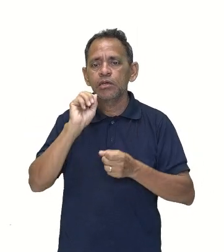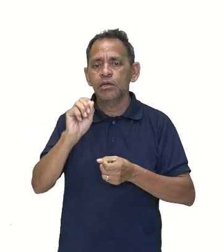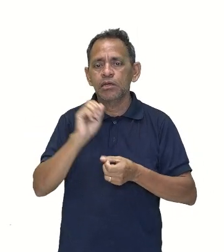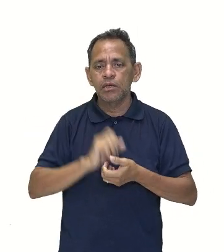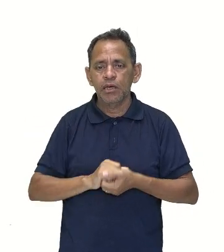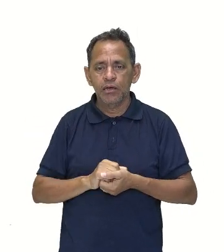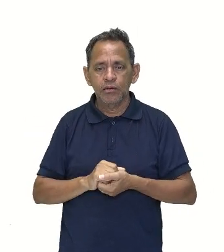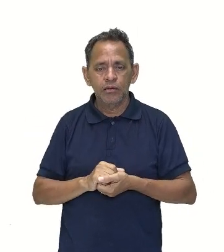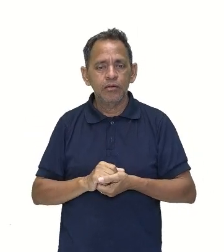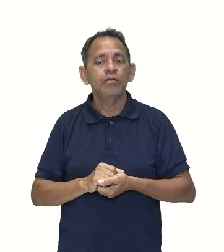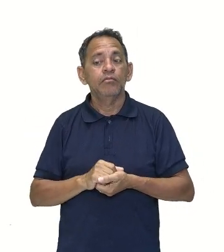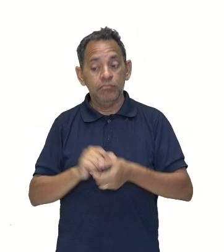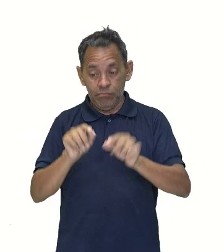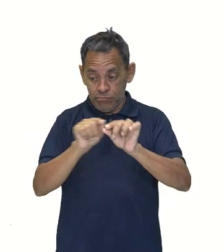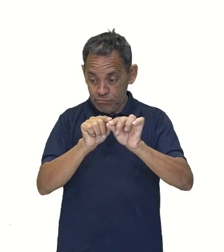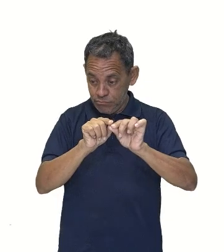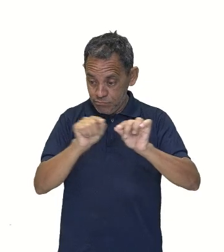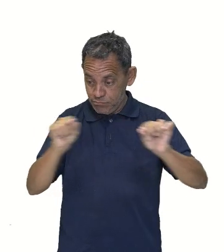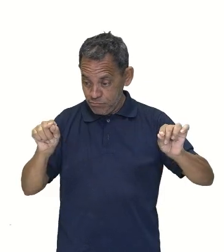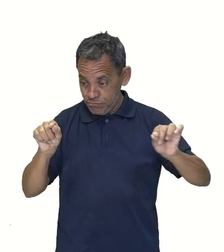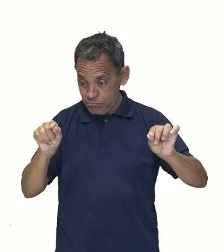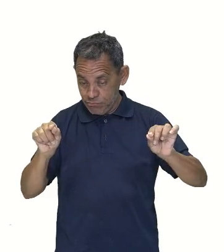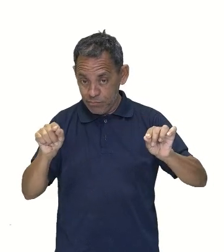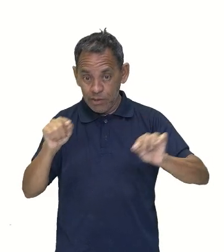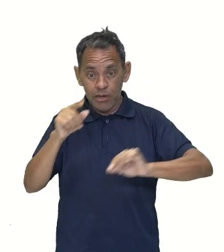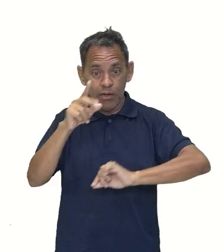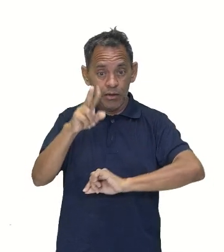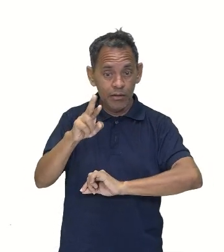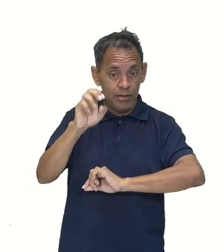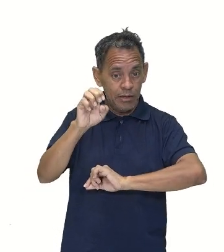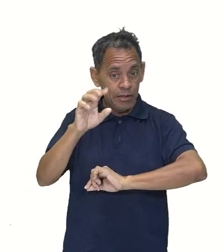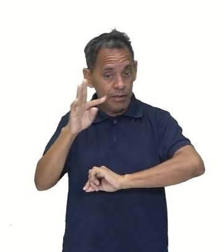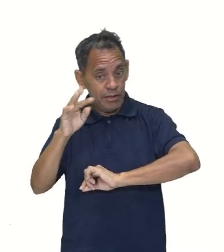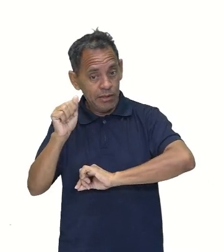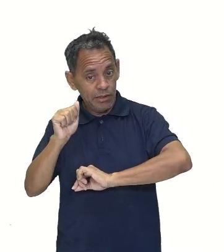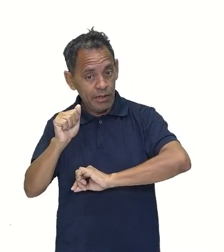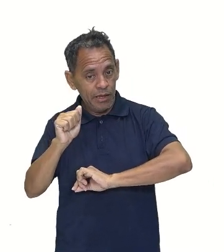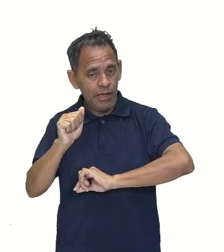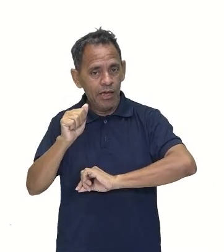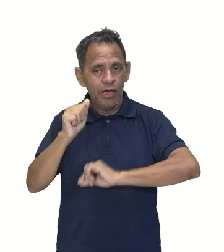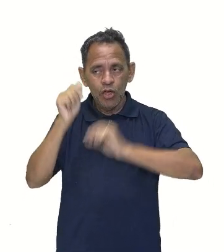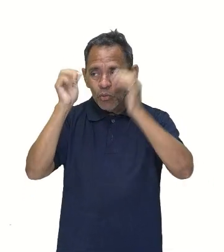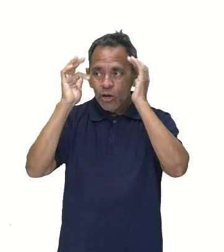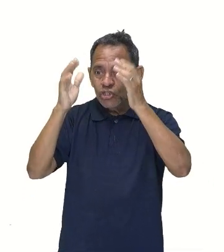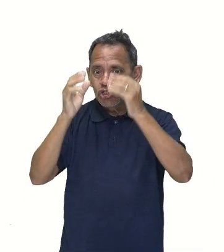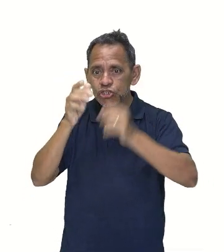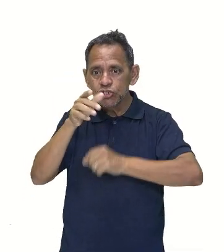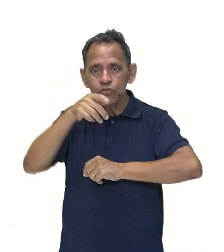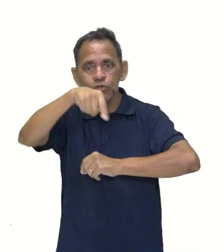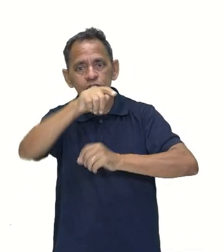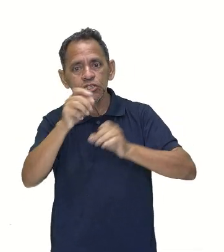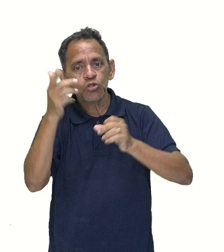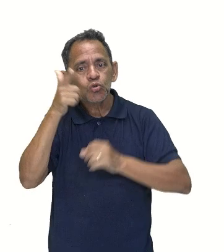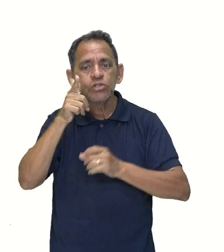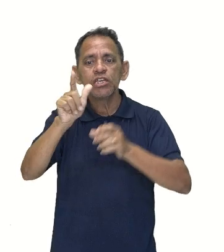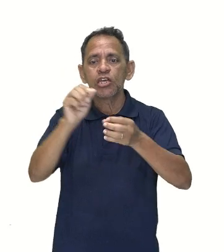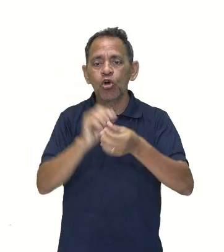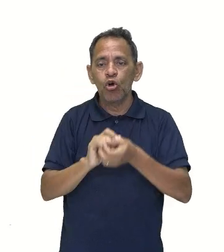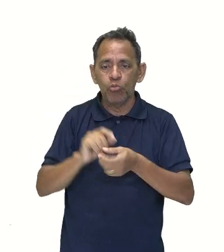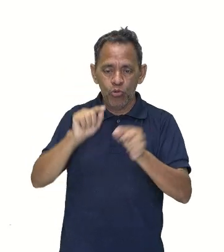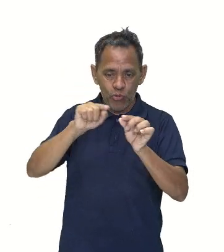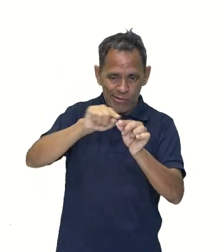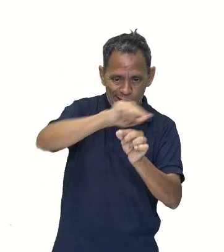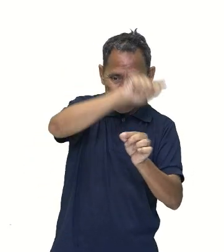reta, caso você conseguisse, né, vamos imaginar que você conseguisse abrir essa circunferência e esticá-la. Você teria uma